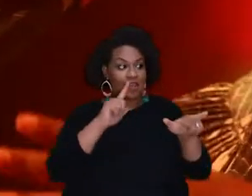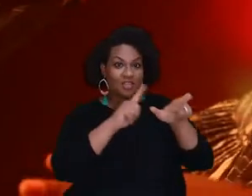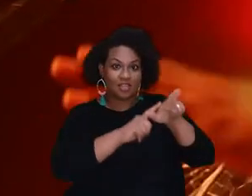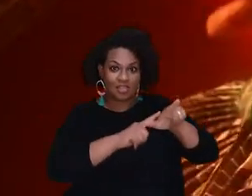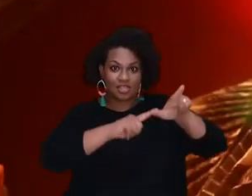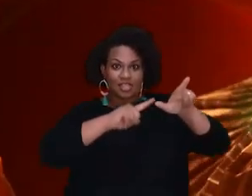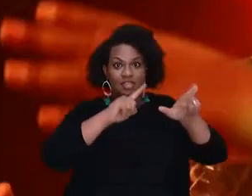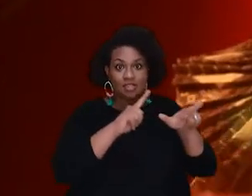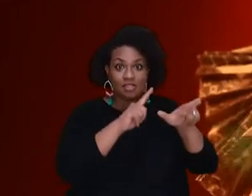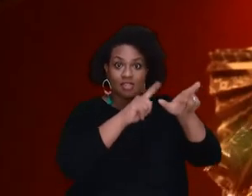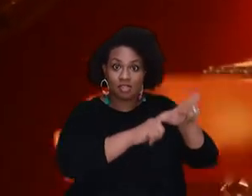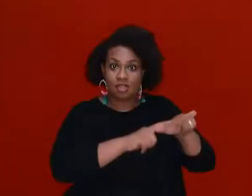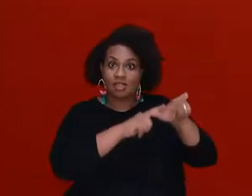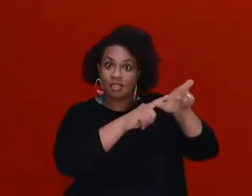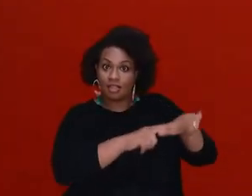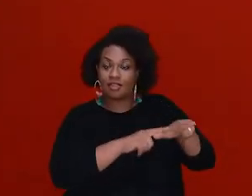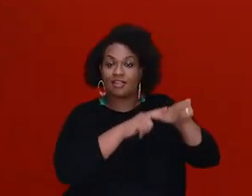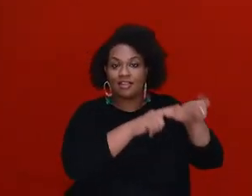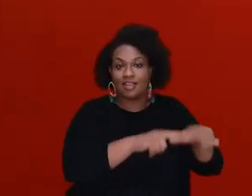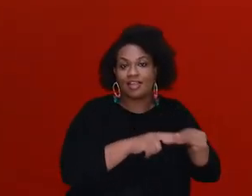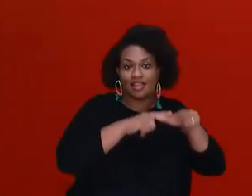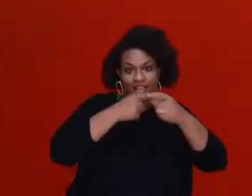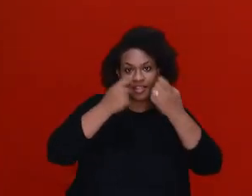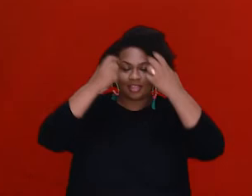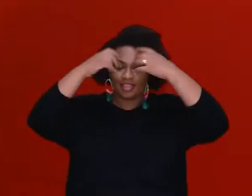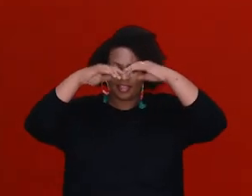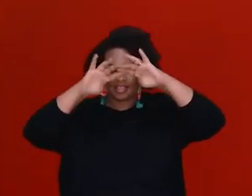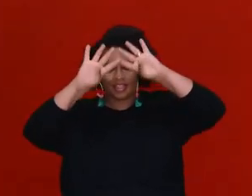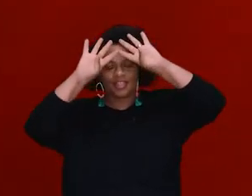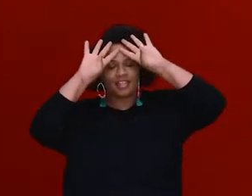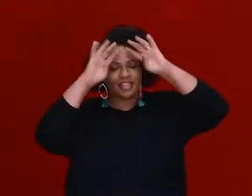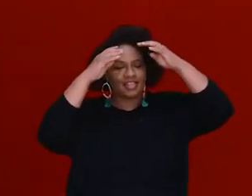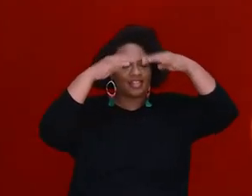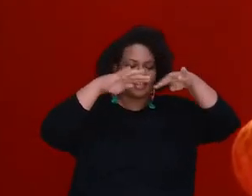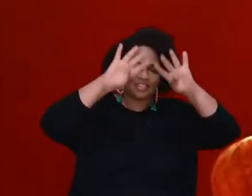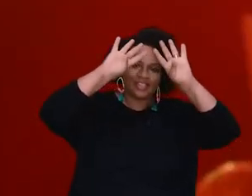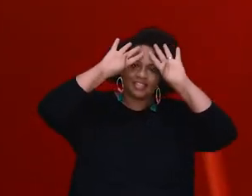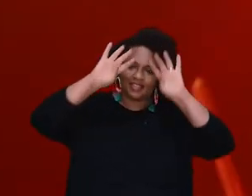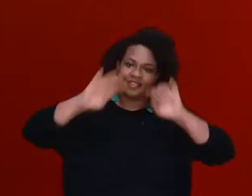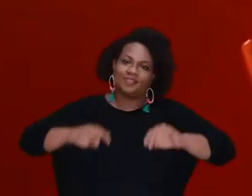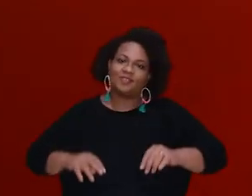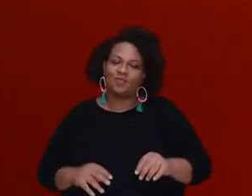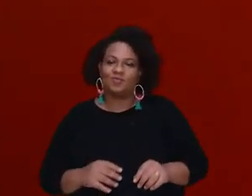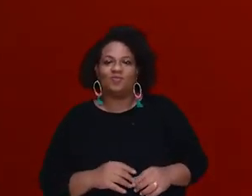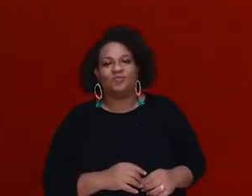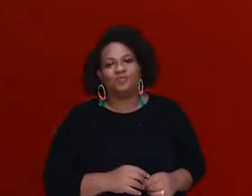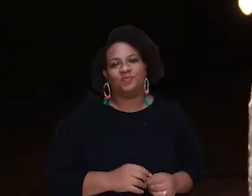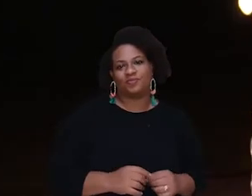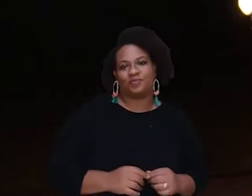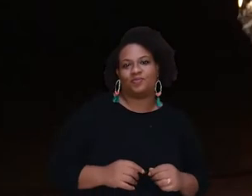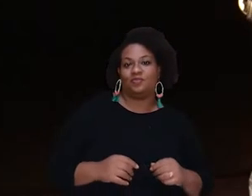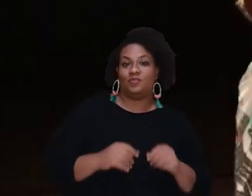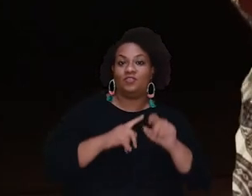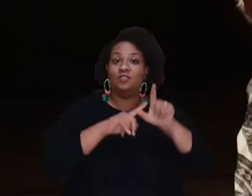Odé Comor, Odé, Odé Arerê, Odé Comor, Odé, Odé, Odé Arerê.